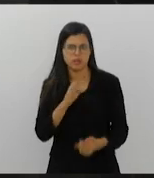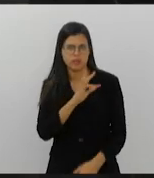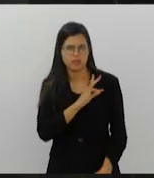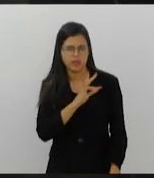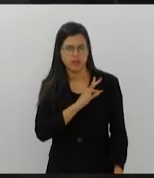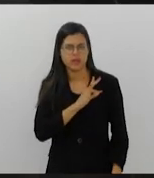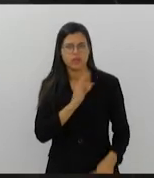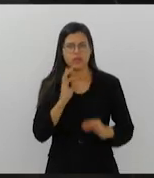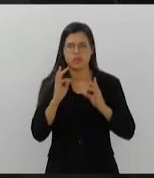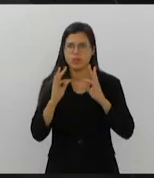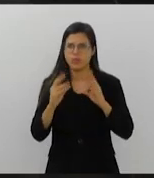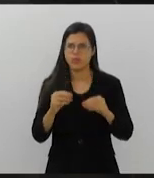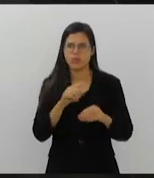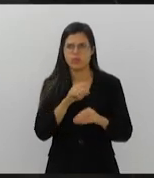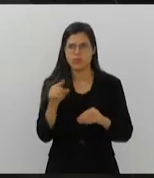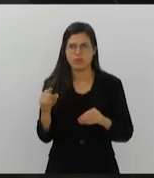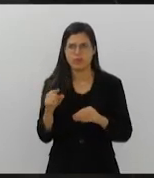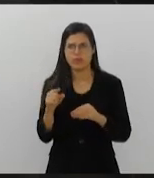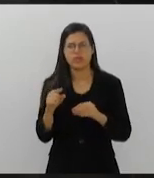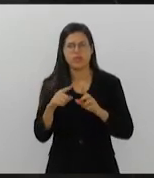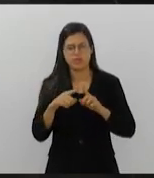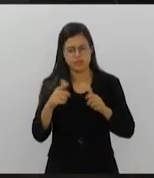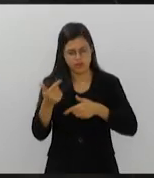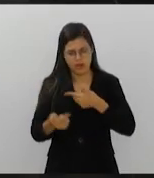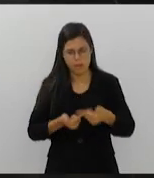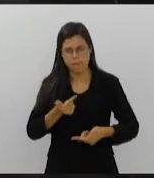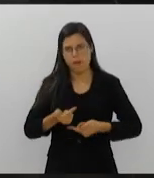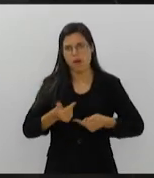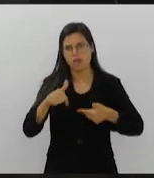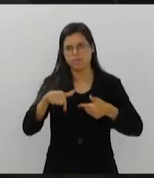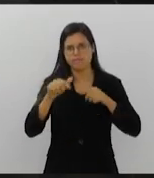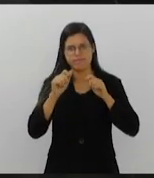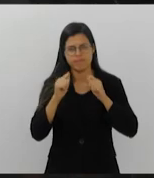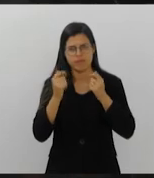a todos vocês que compõem o corpo desta casa.